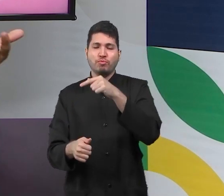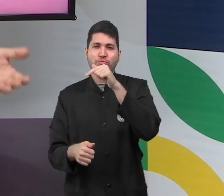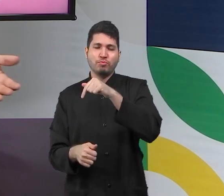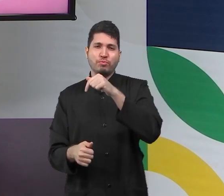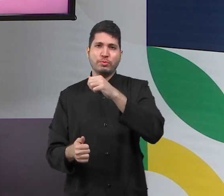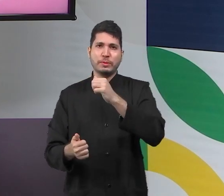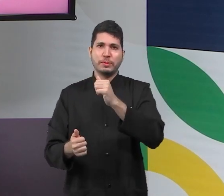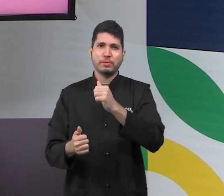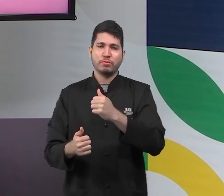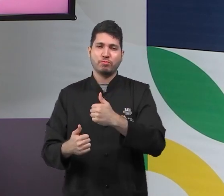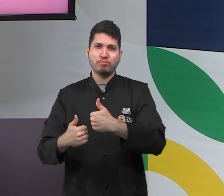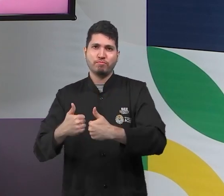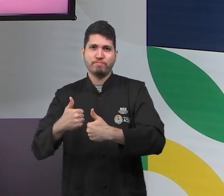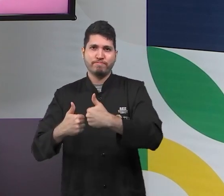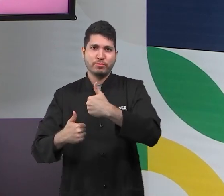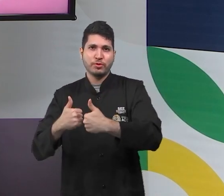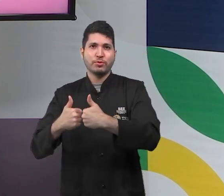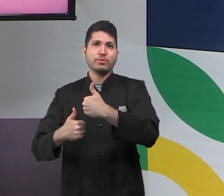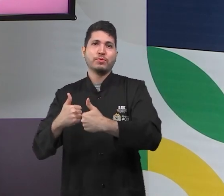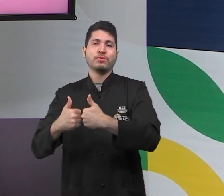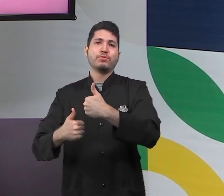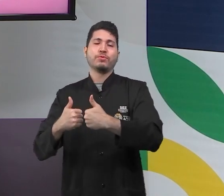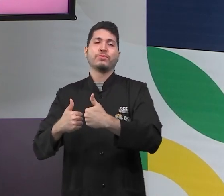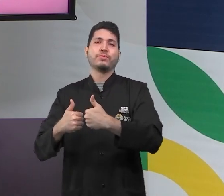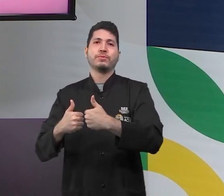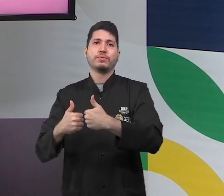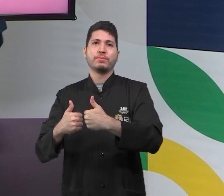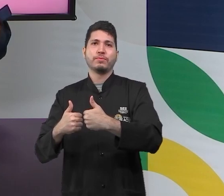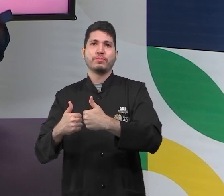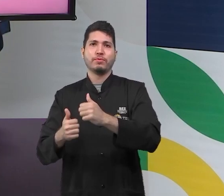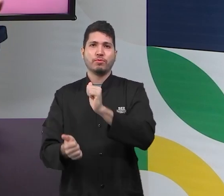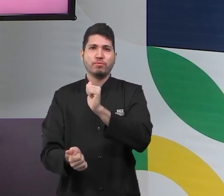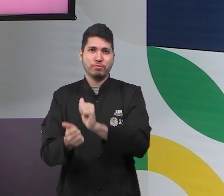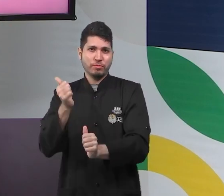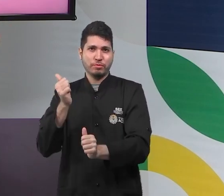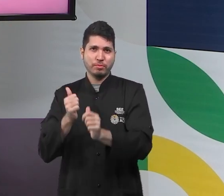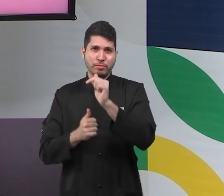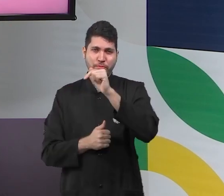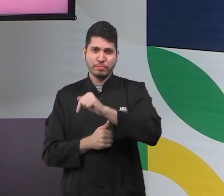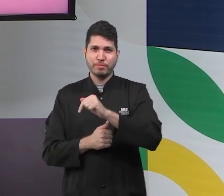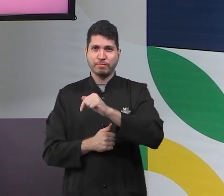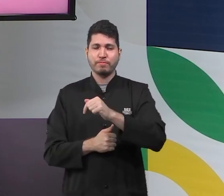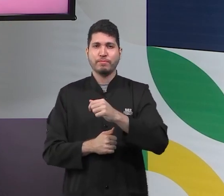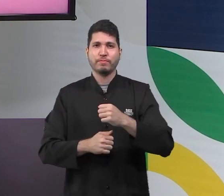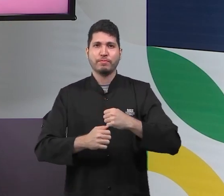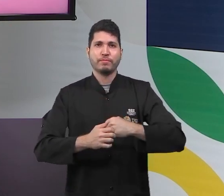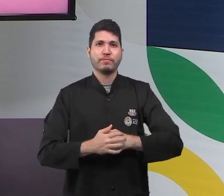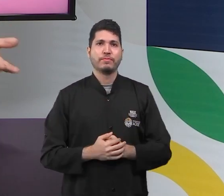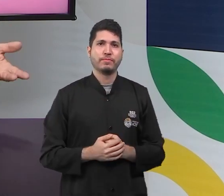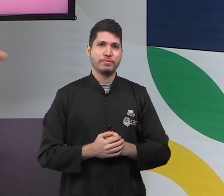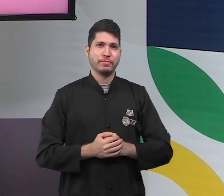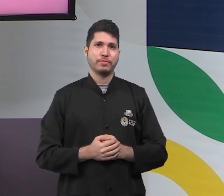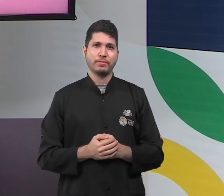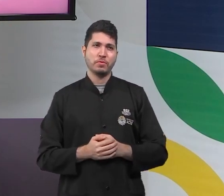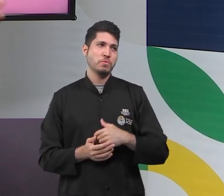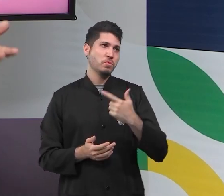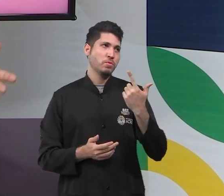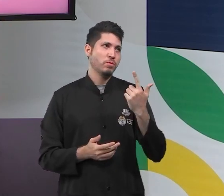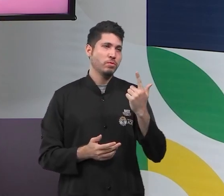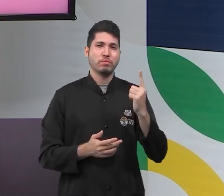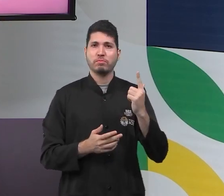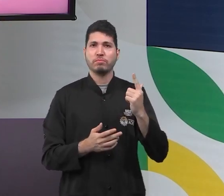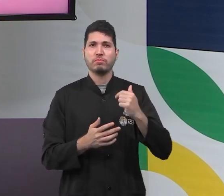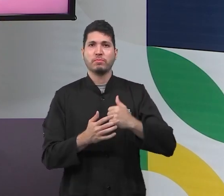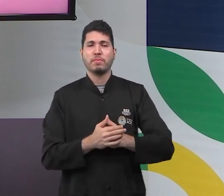de trabalho, você tem um entrevistador, geralmente ali é uma pessoa do RH ou o próprio dono da empresa, que entrevista aquela pessoa que está pleiteando